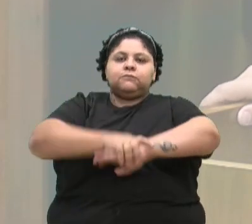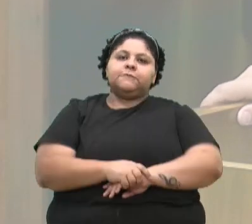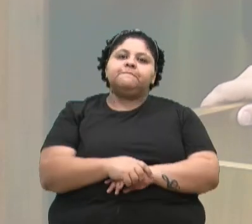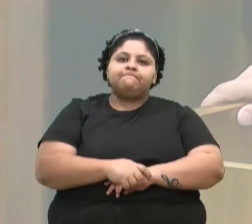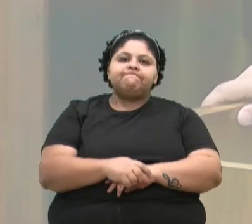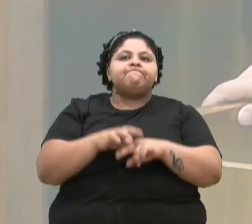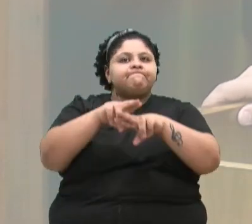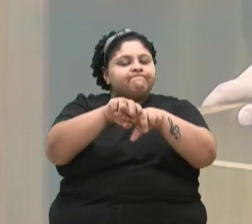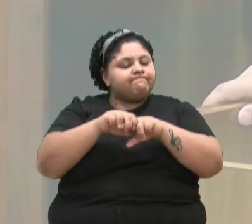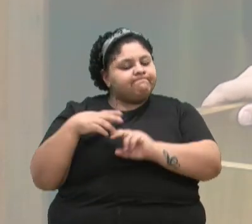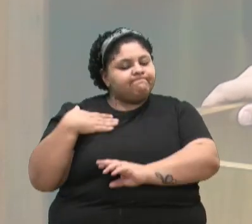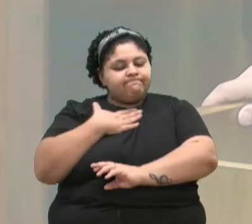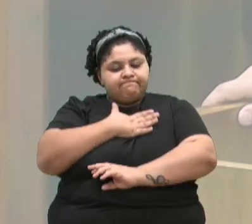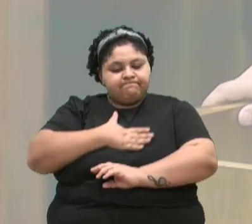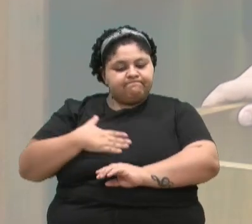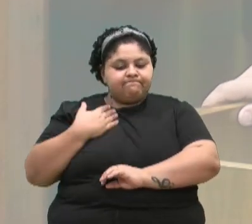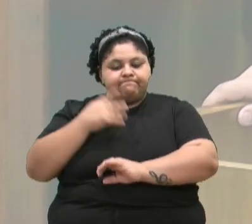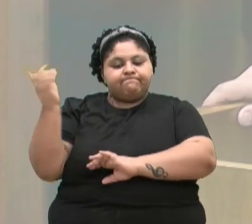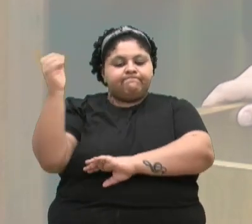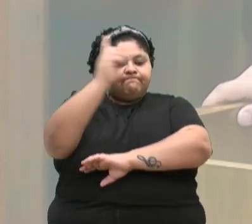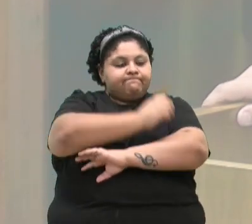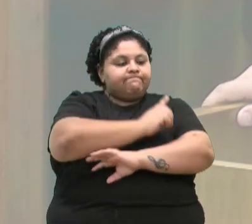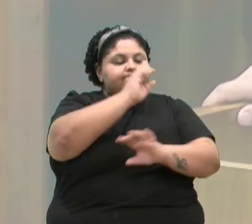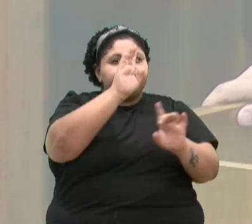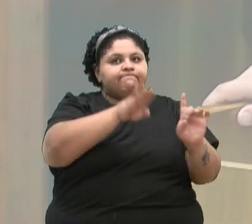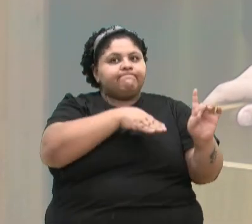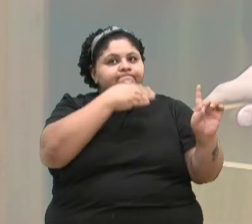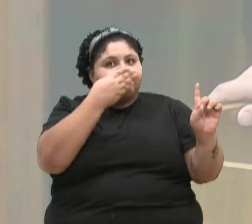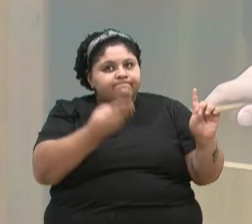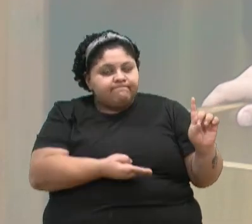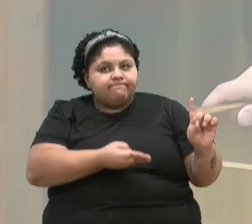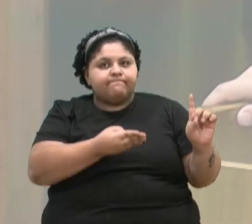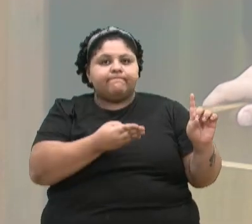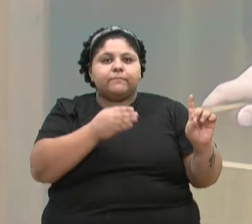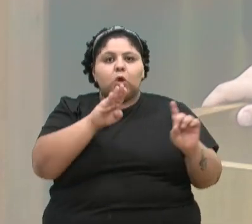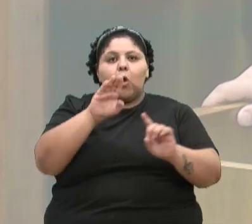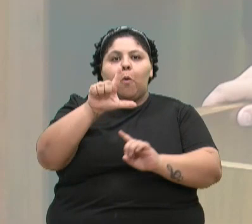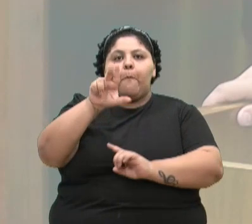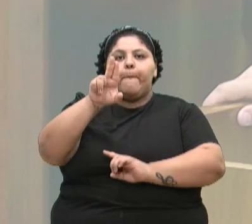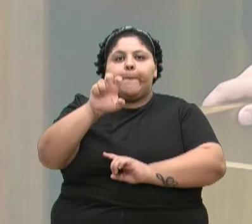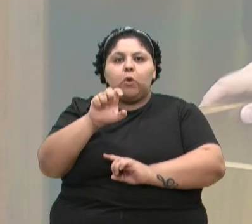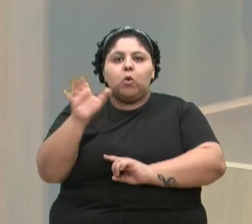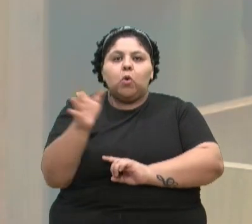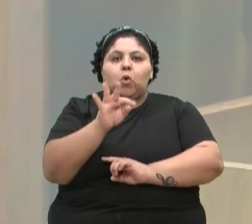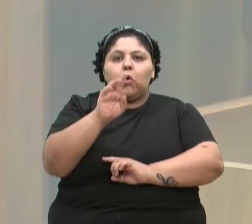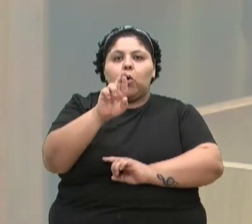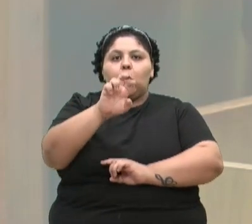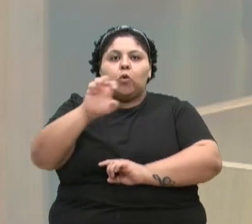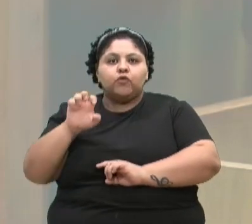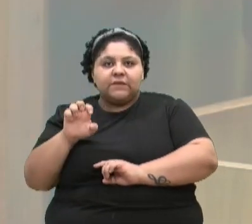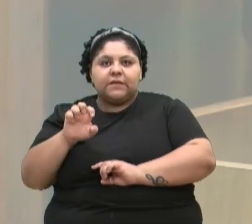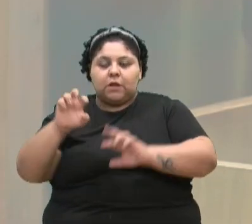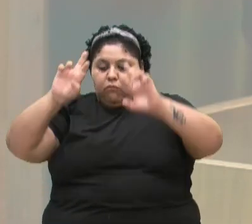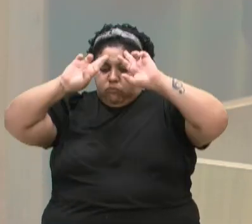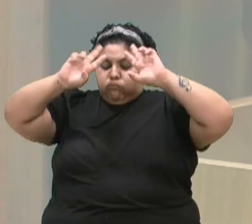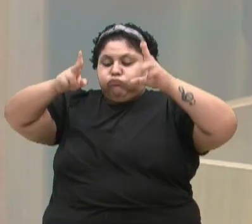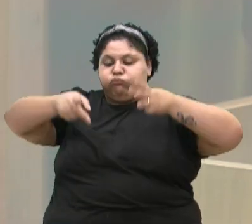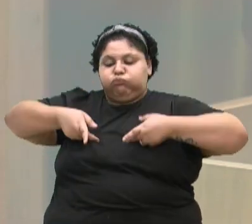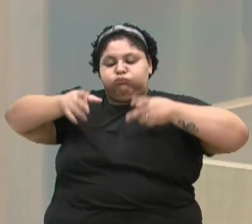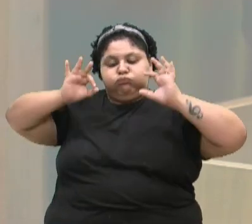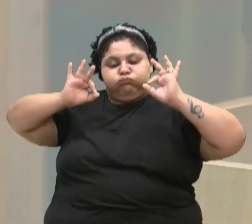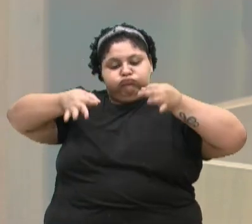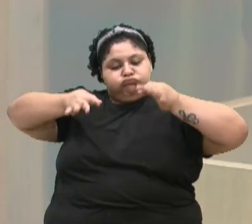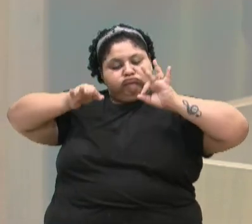com imensa satisfação que decidi homenagear o Blue Tree Towers Caxias do Sul, reconhecimento justíssimo referendado pelos